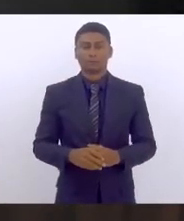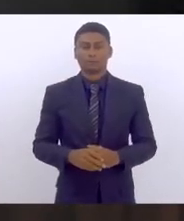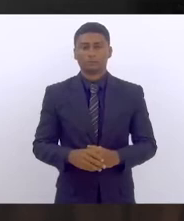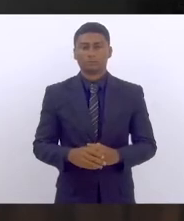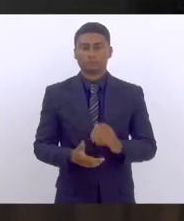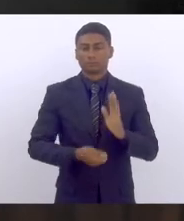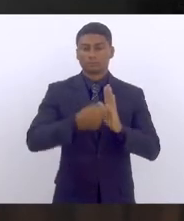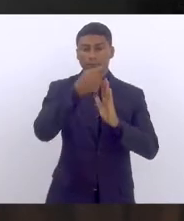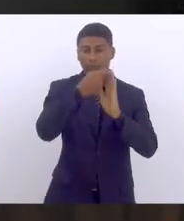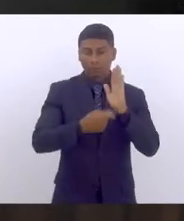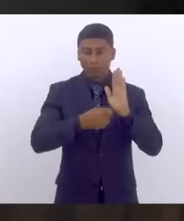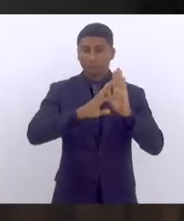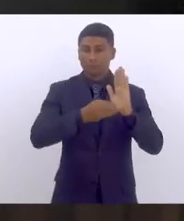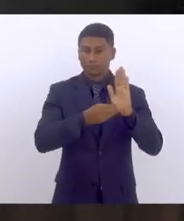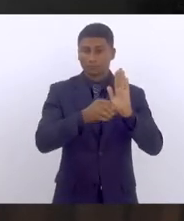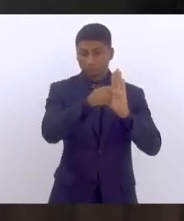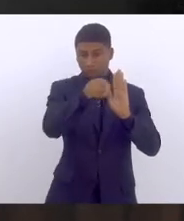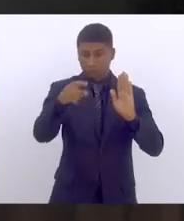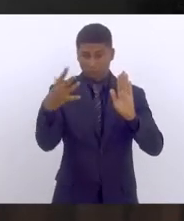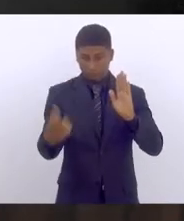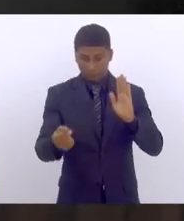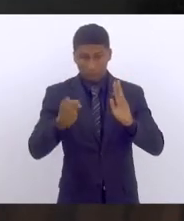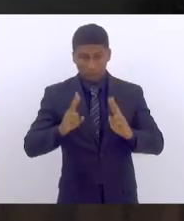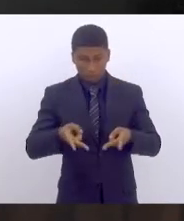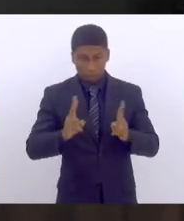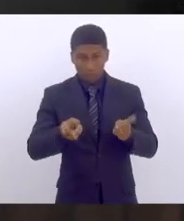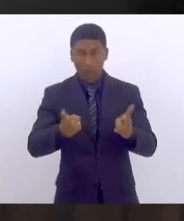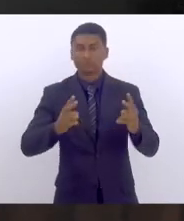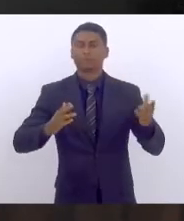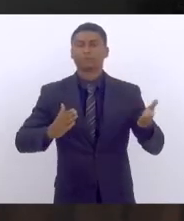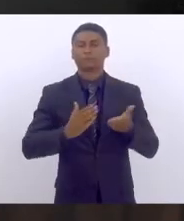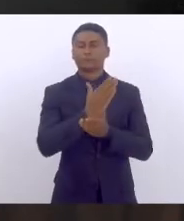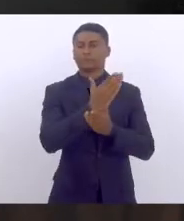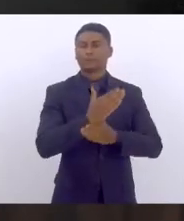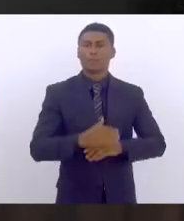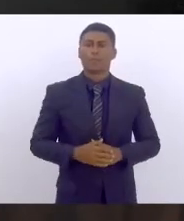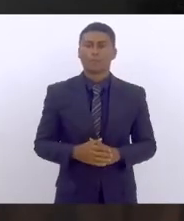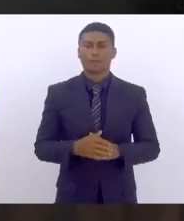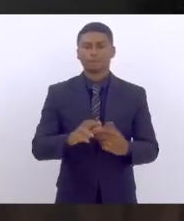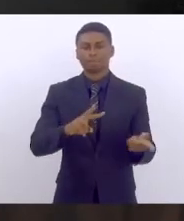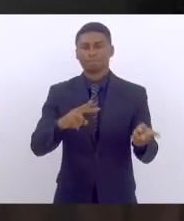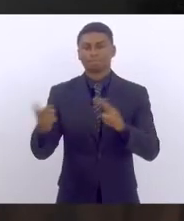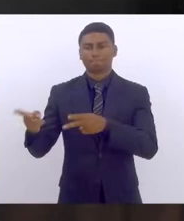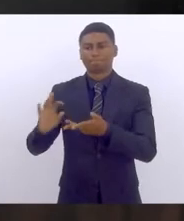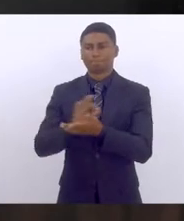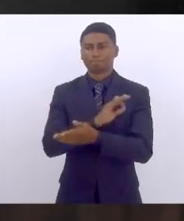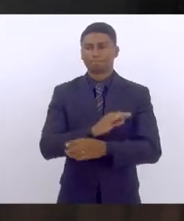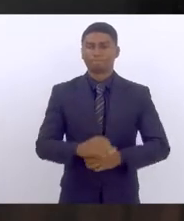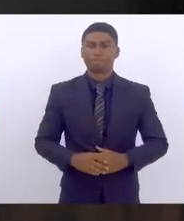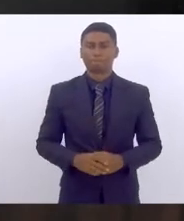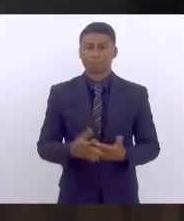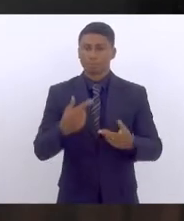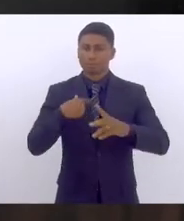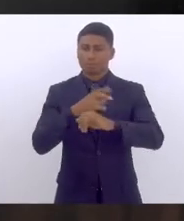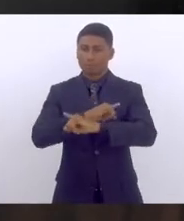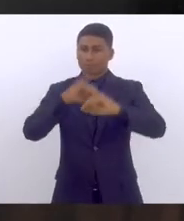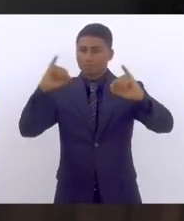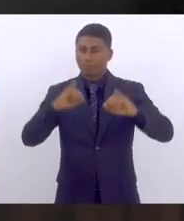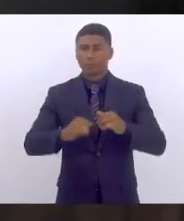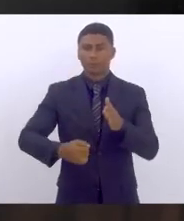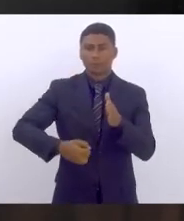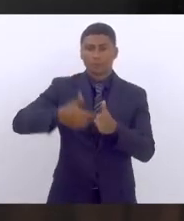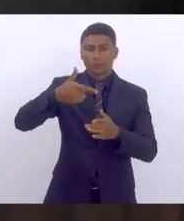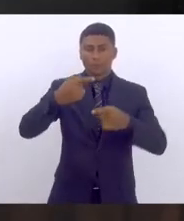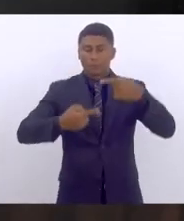redação do vencido, assim emendado. Se os que aprovam permaneçam como estão, aprovado, vai a autógrafo. Anuncio, em segunda